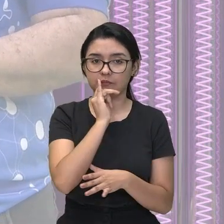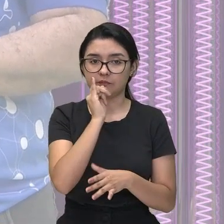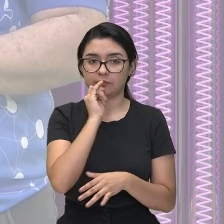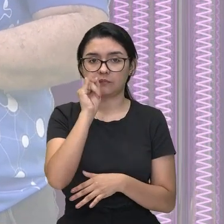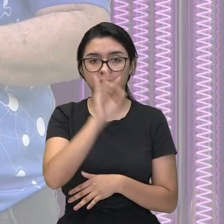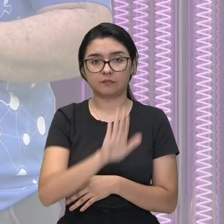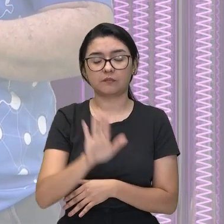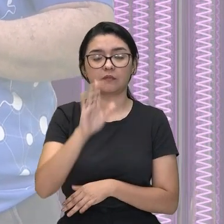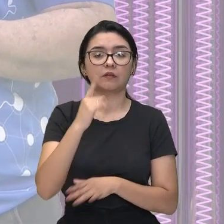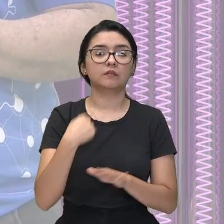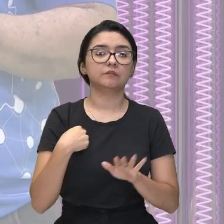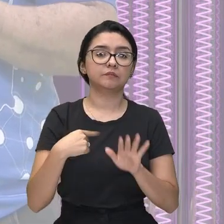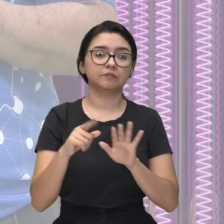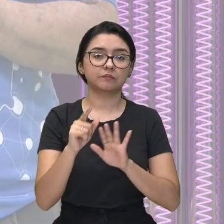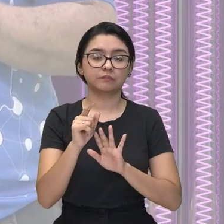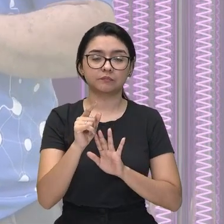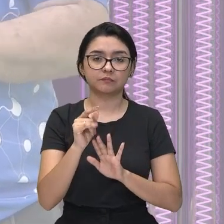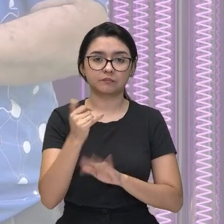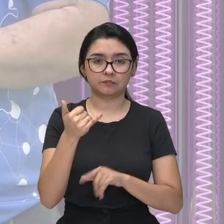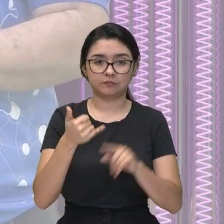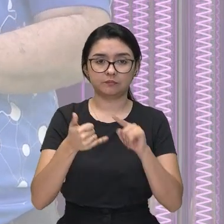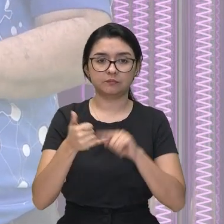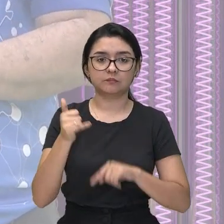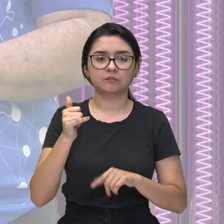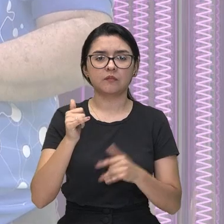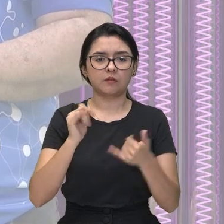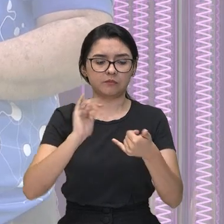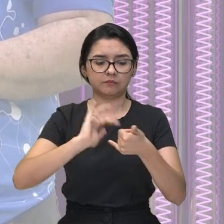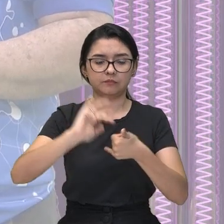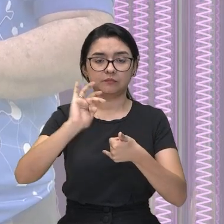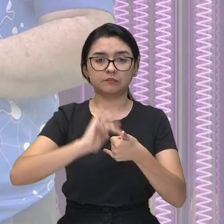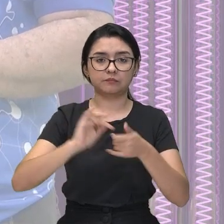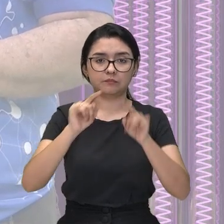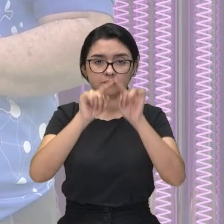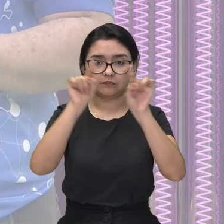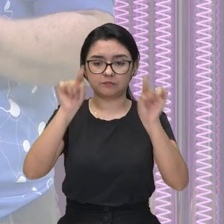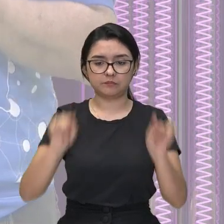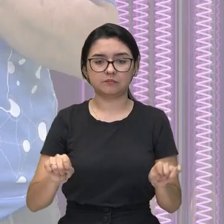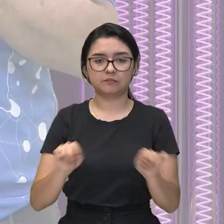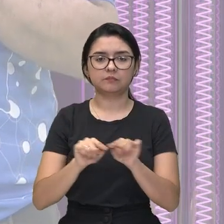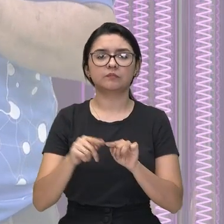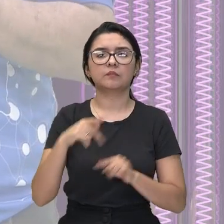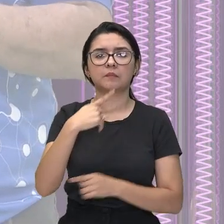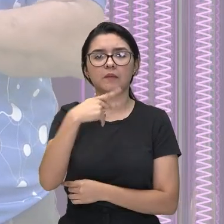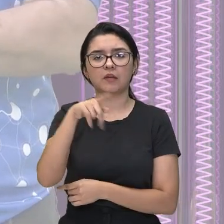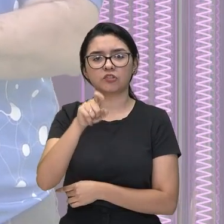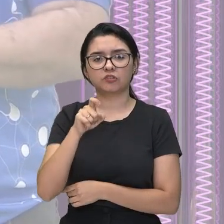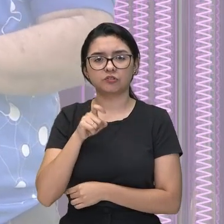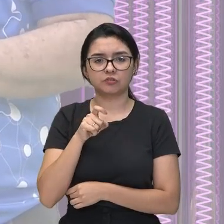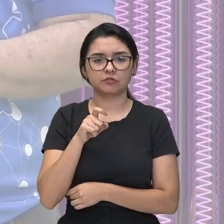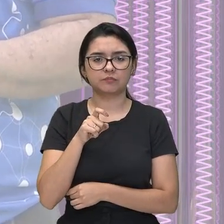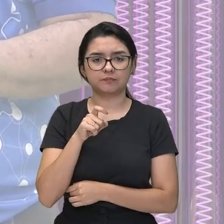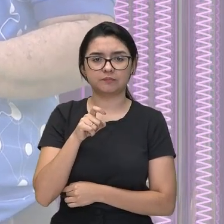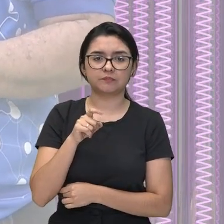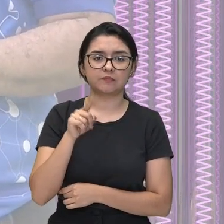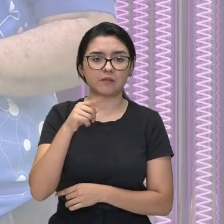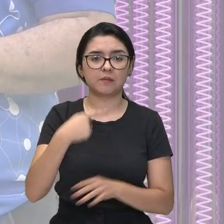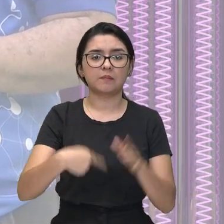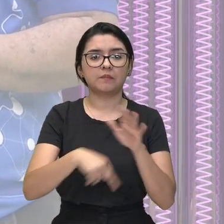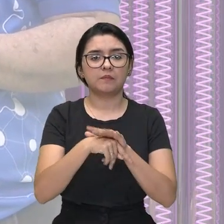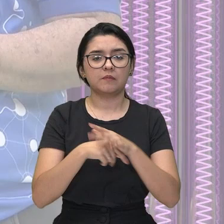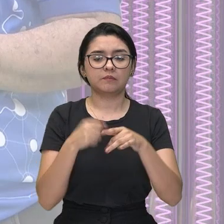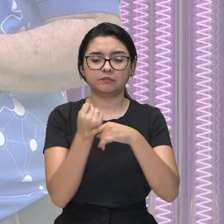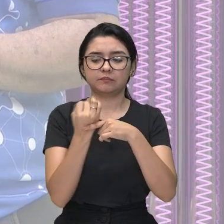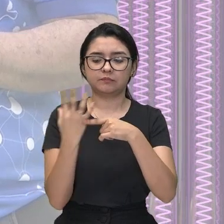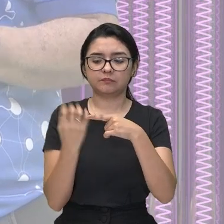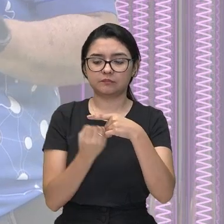celular, tá bom? A tela de um smartphone é dividida em pixel. cada pixel é uma fração da tela. Quanto